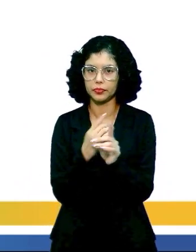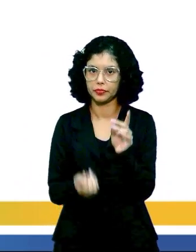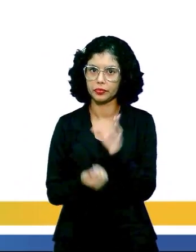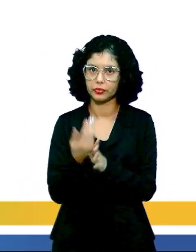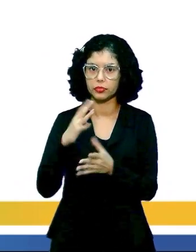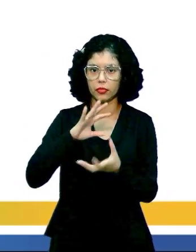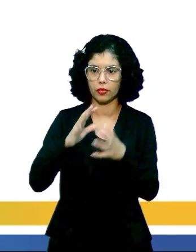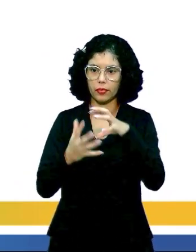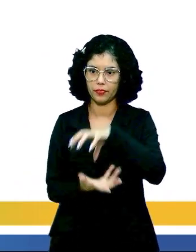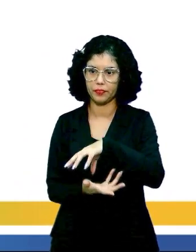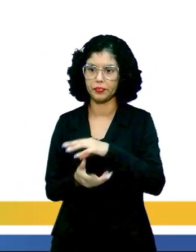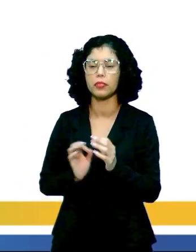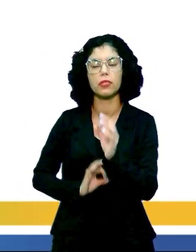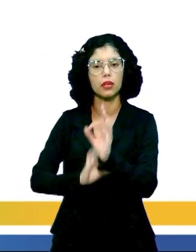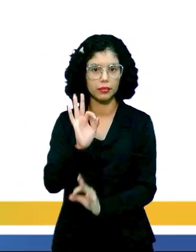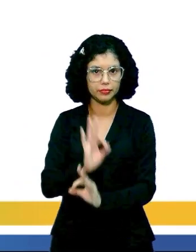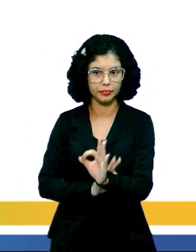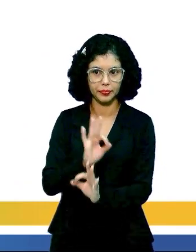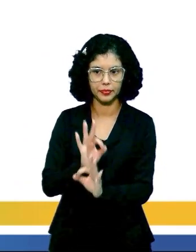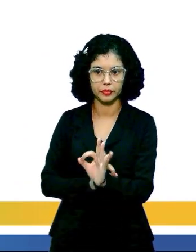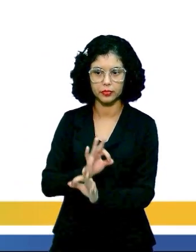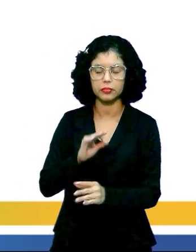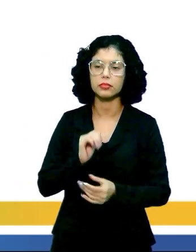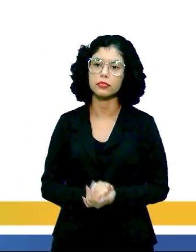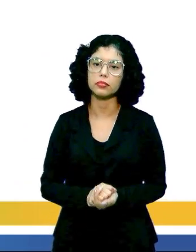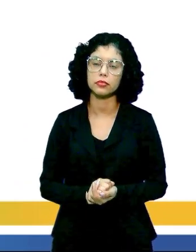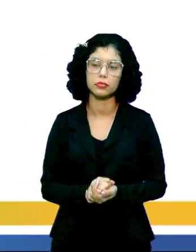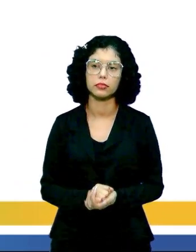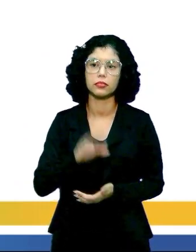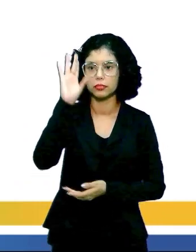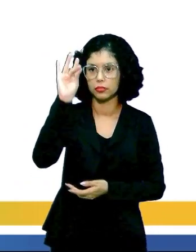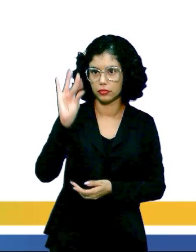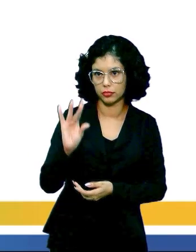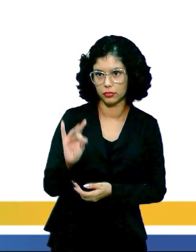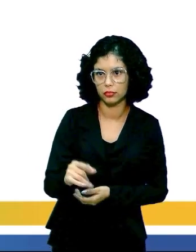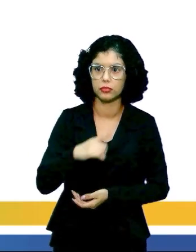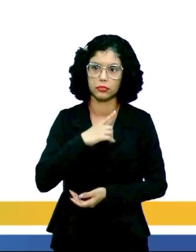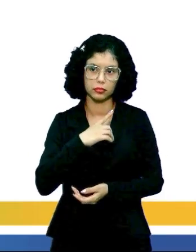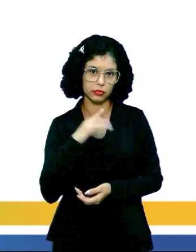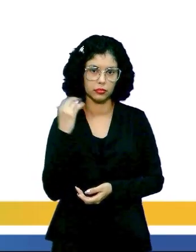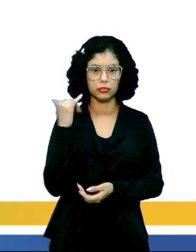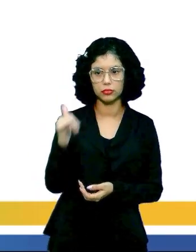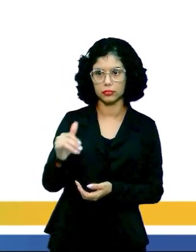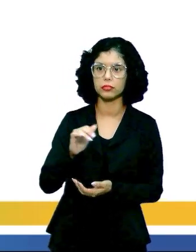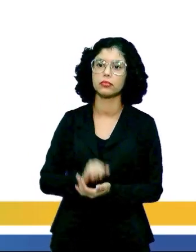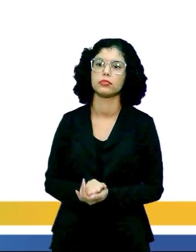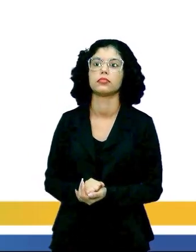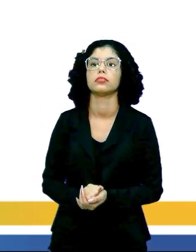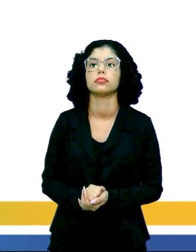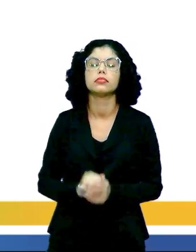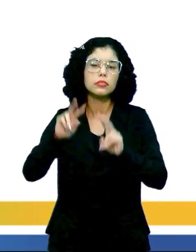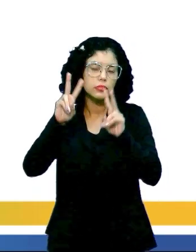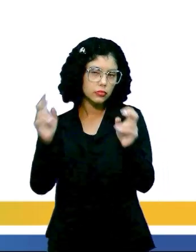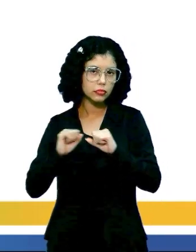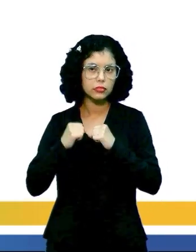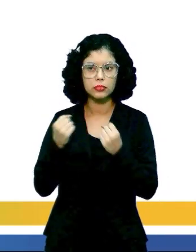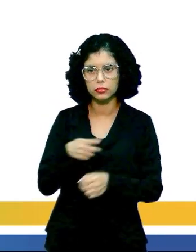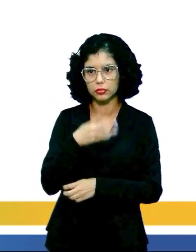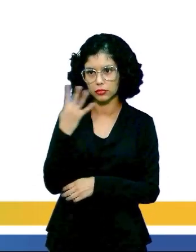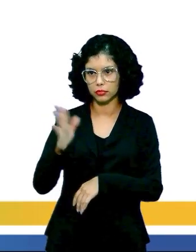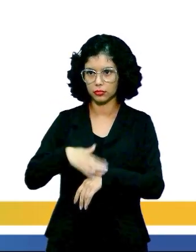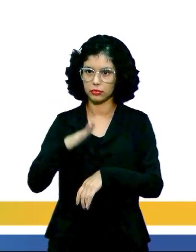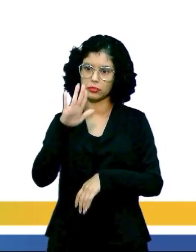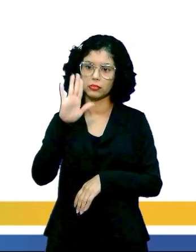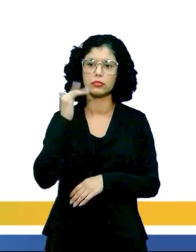e Bohr foi lá e organizou esses elétrons. Então cada região da eletrosfera suporta uma quantidade